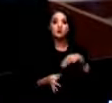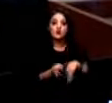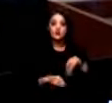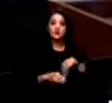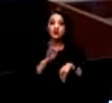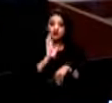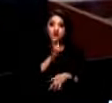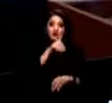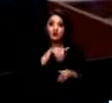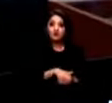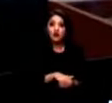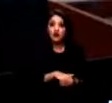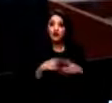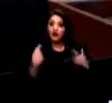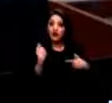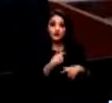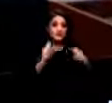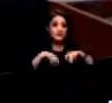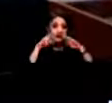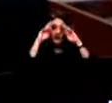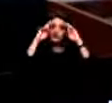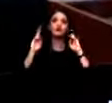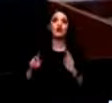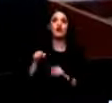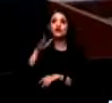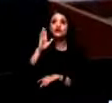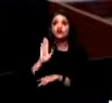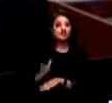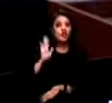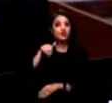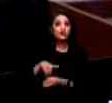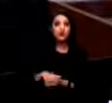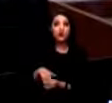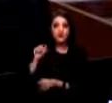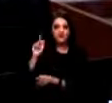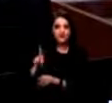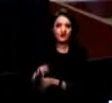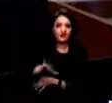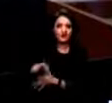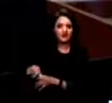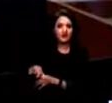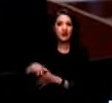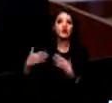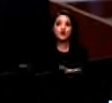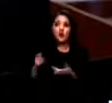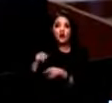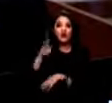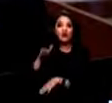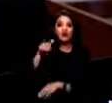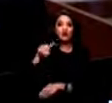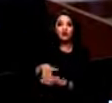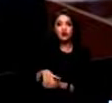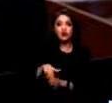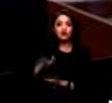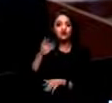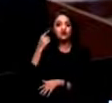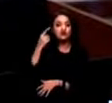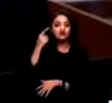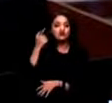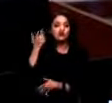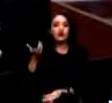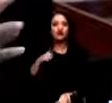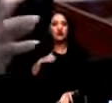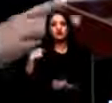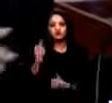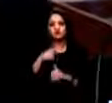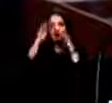respeito àqueles ministros que se aposentaram. O ministro já votou, já analisou. Então, presidente, eu insisto que votemos e, obviamente, a maioria saberá